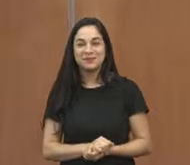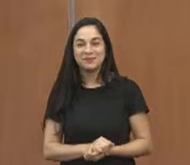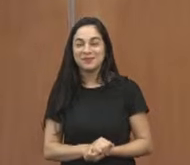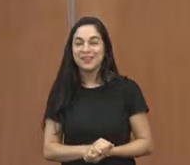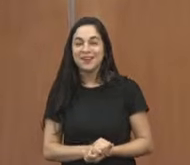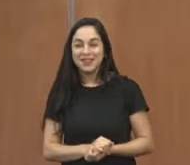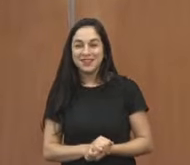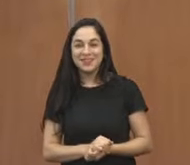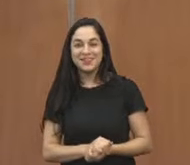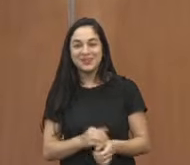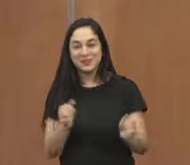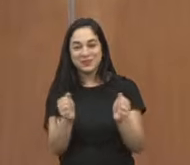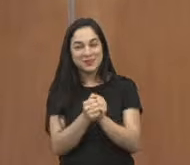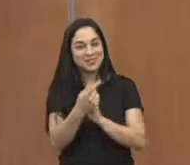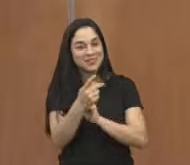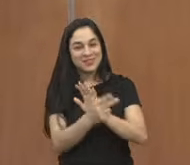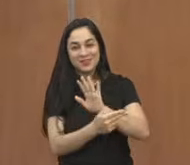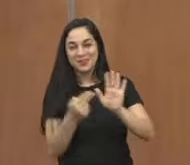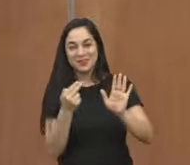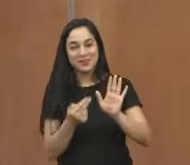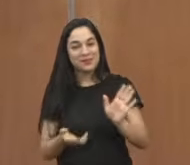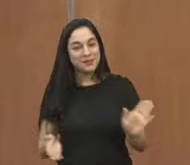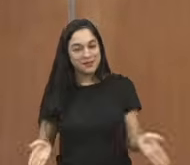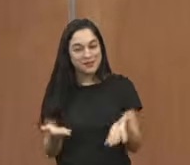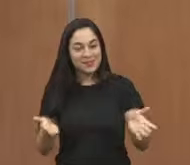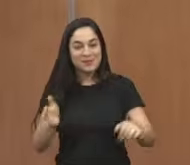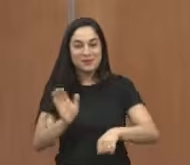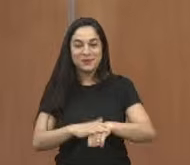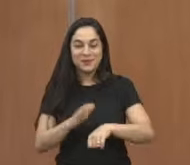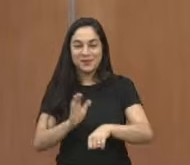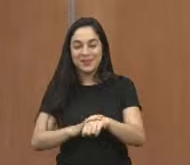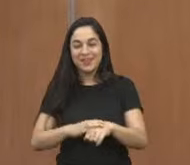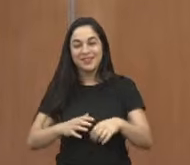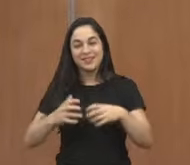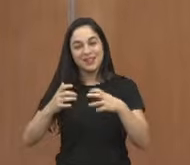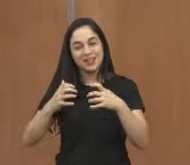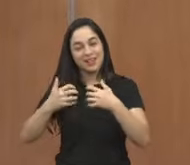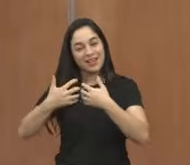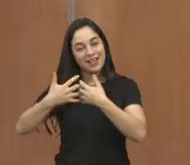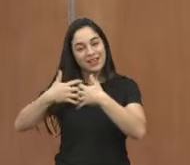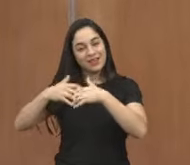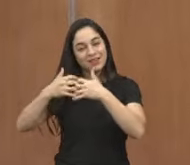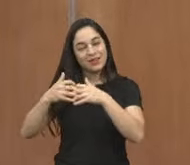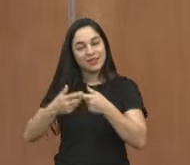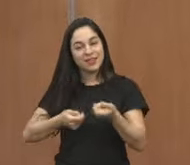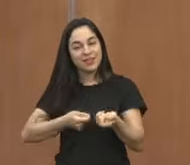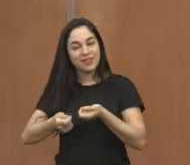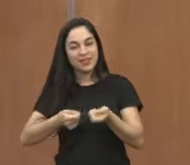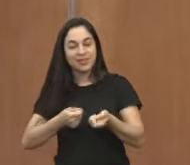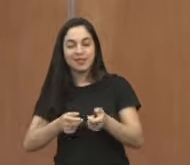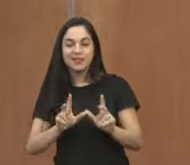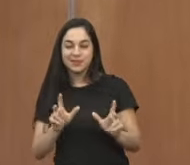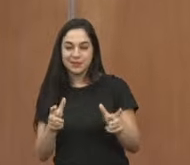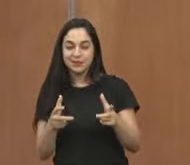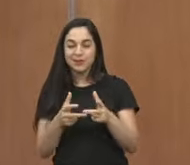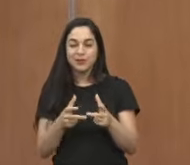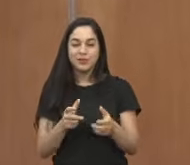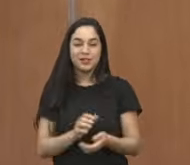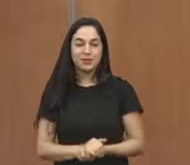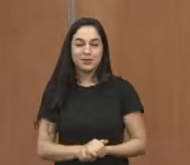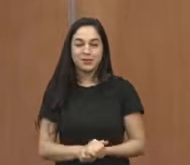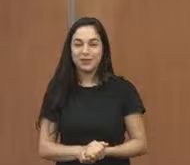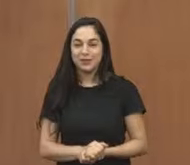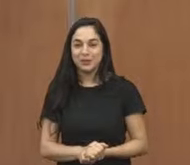seu autor e promovendo maior racionalidade e objetividade na condução das sessões. O novo